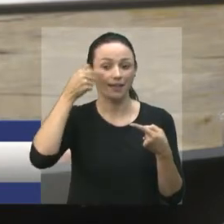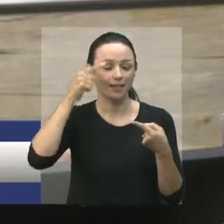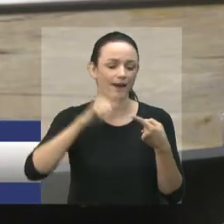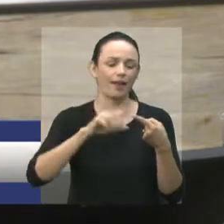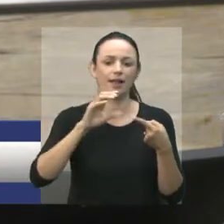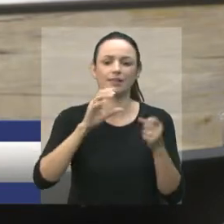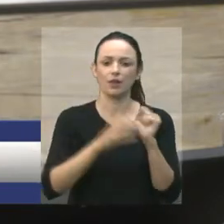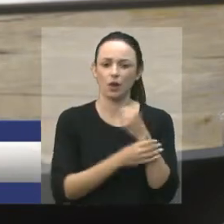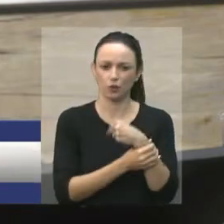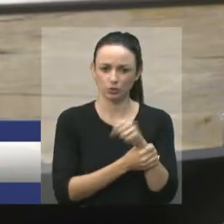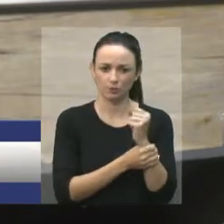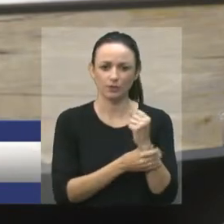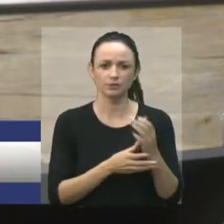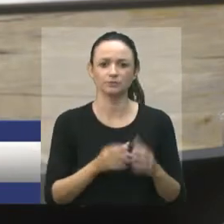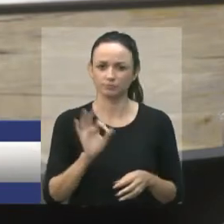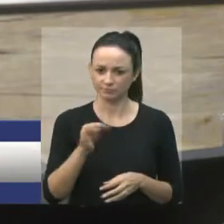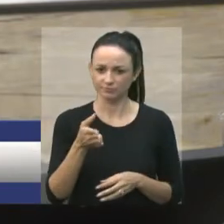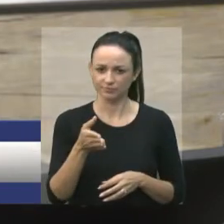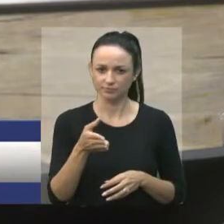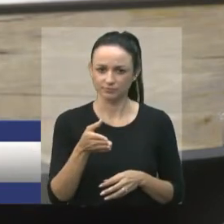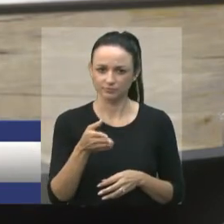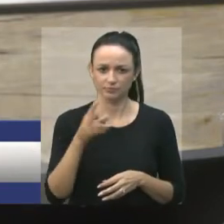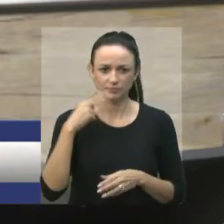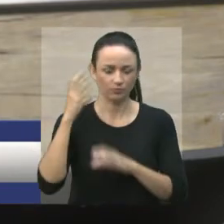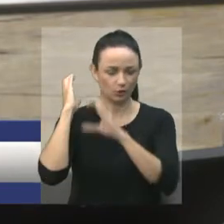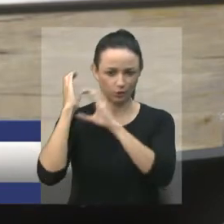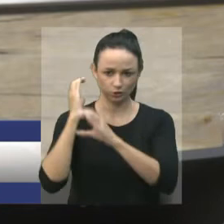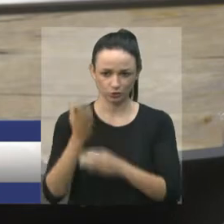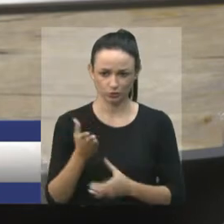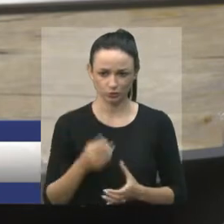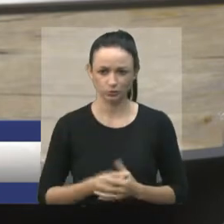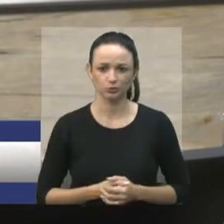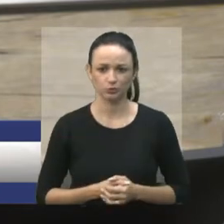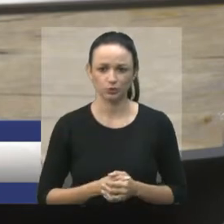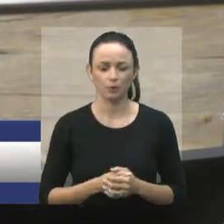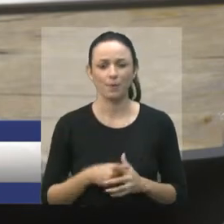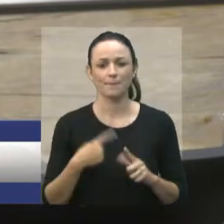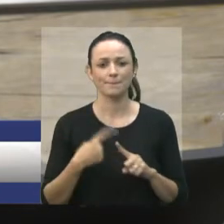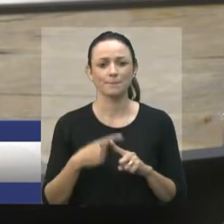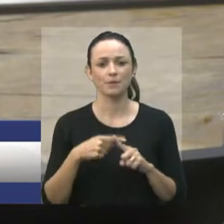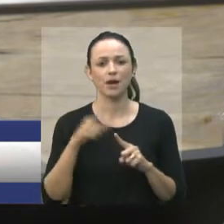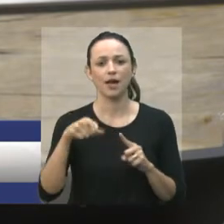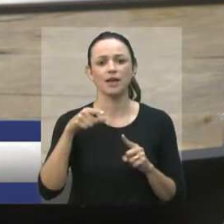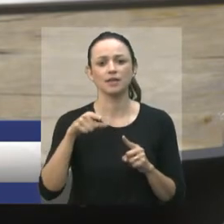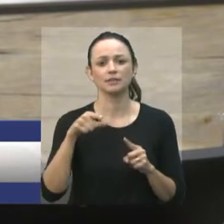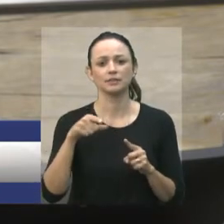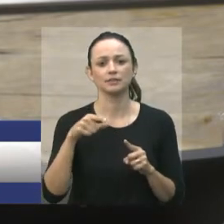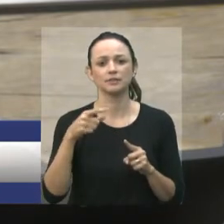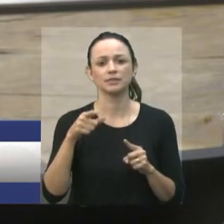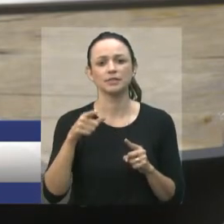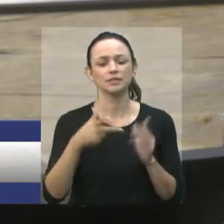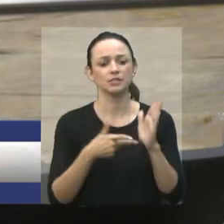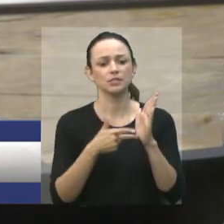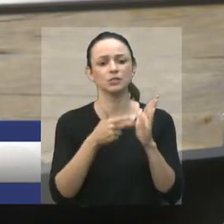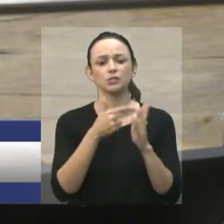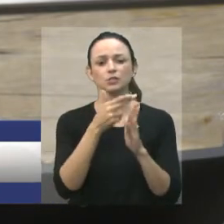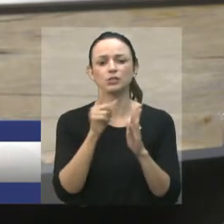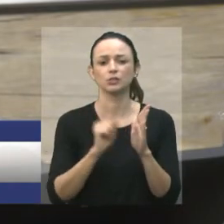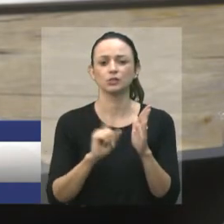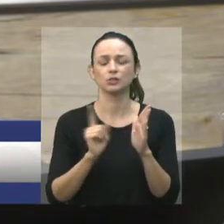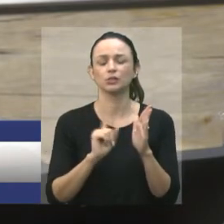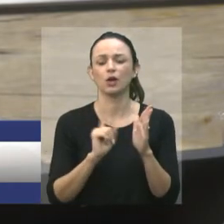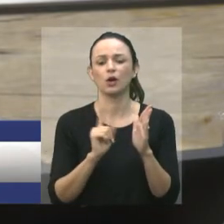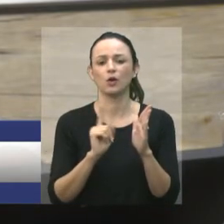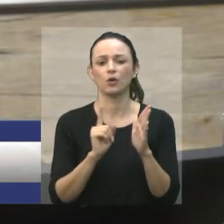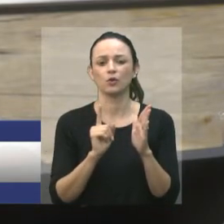ortopédica, não é isso? Não são emendas do vereador Tito Coló. Por que é que essas cirurgias não estão